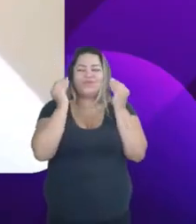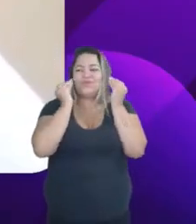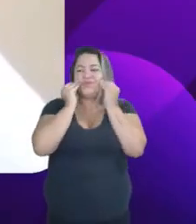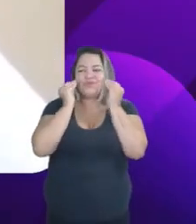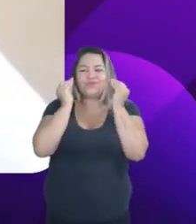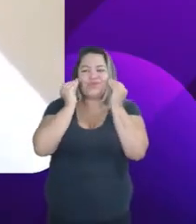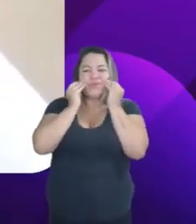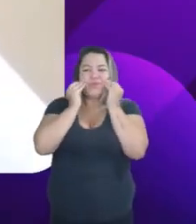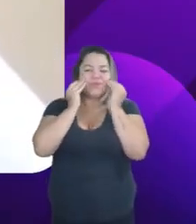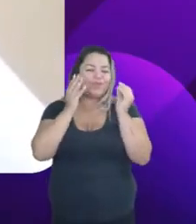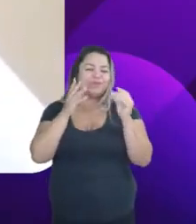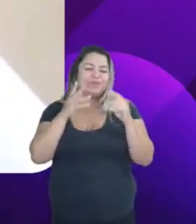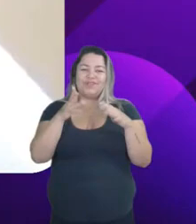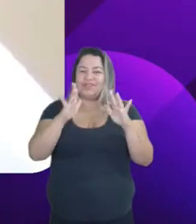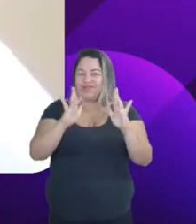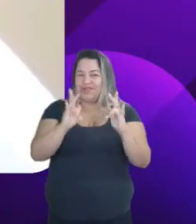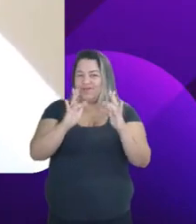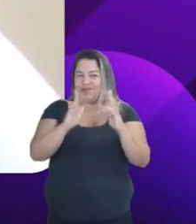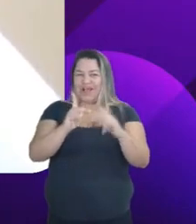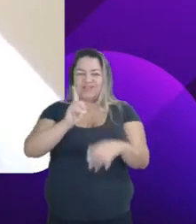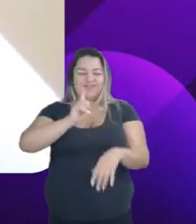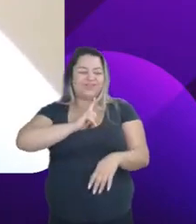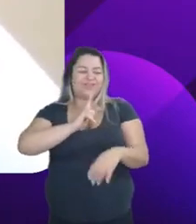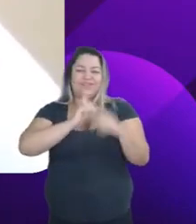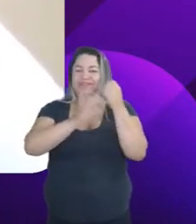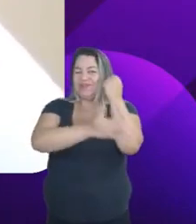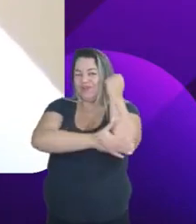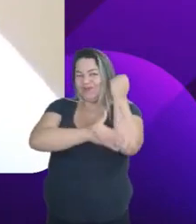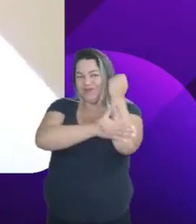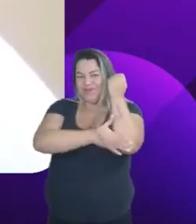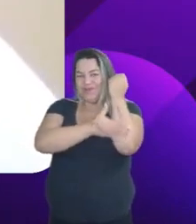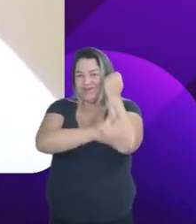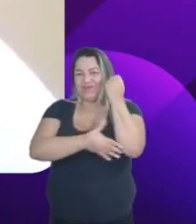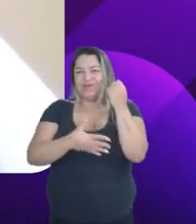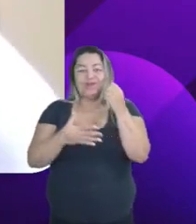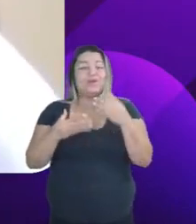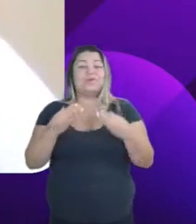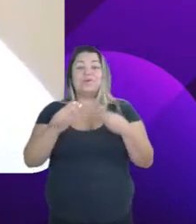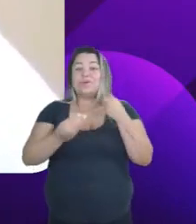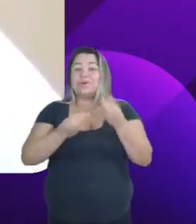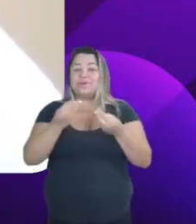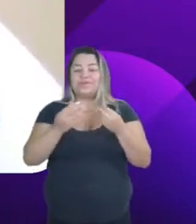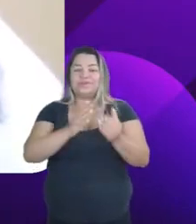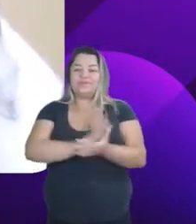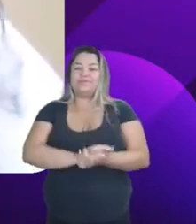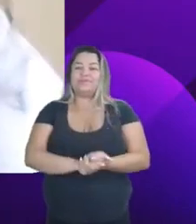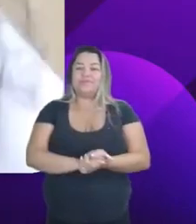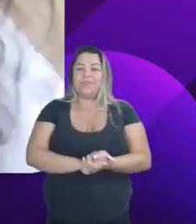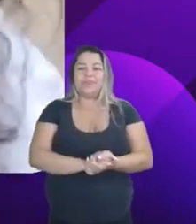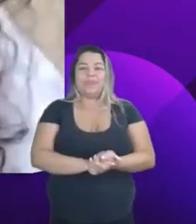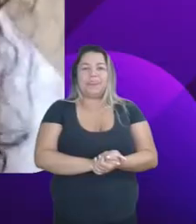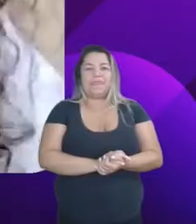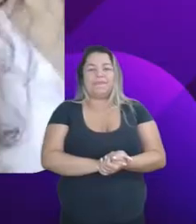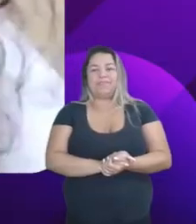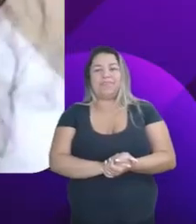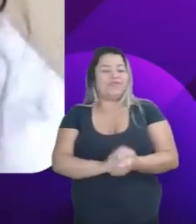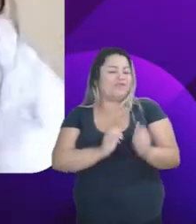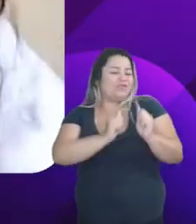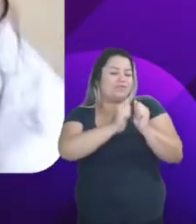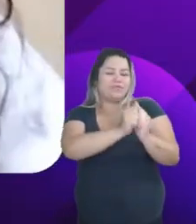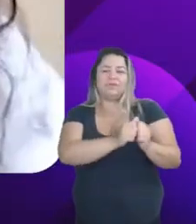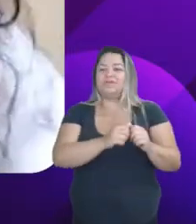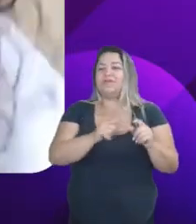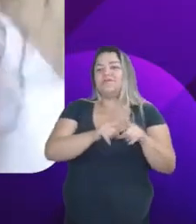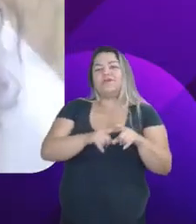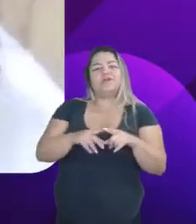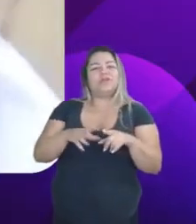seu namorado tem ciúme de você, é tão bonitinho como você fica. Ele fica do seu lado, vem